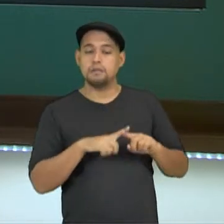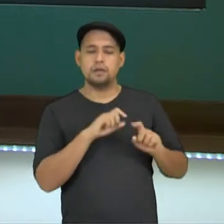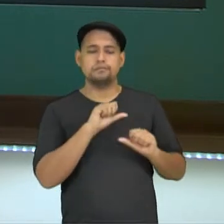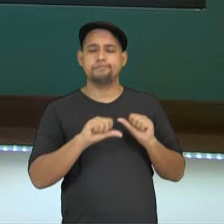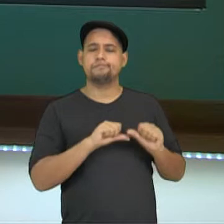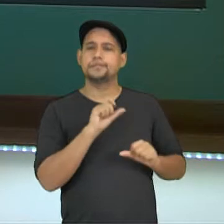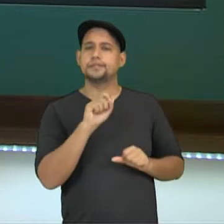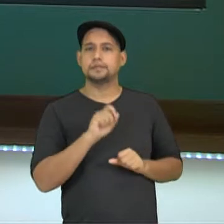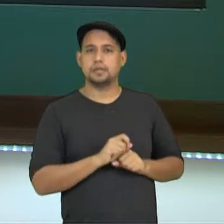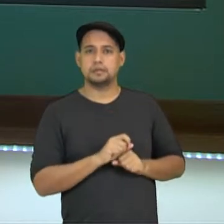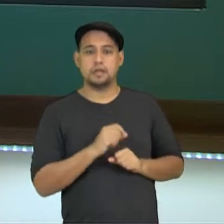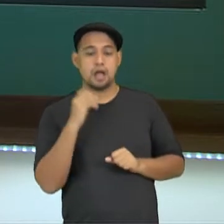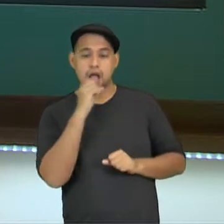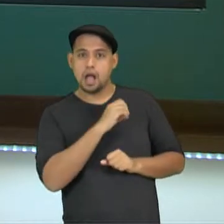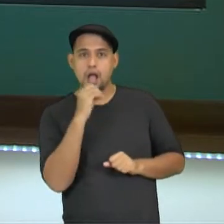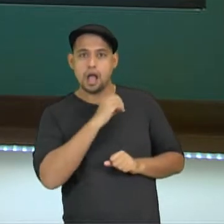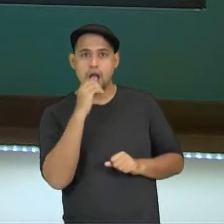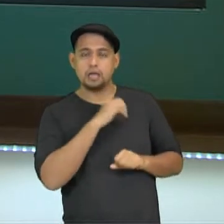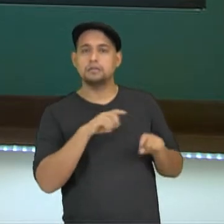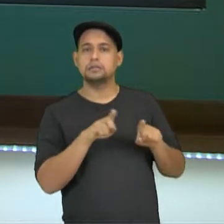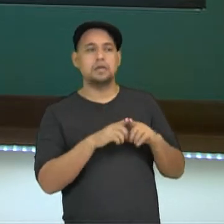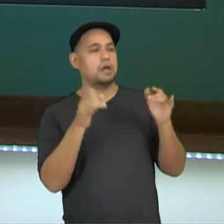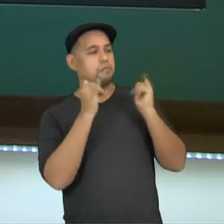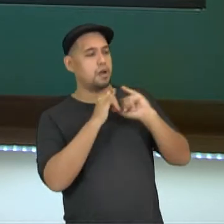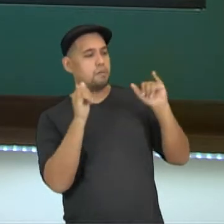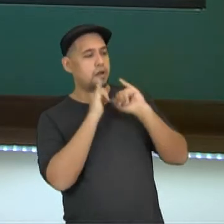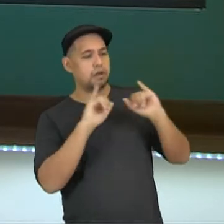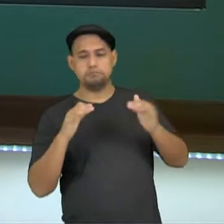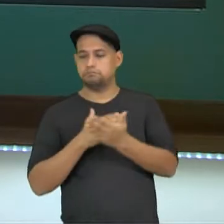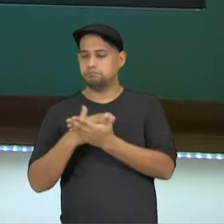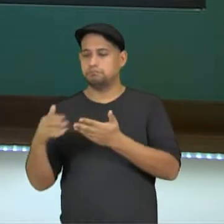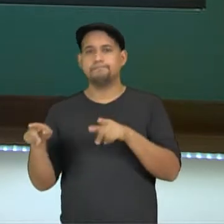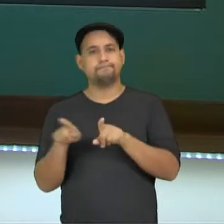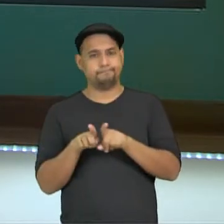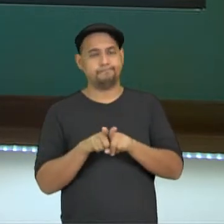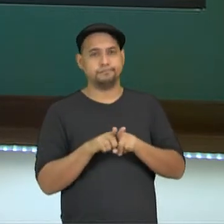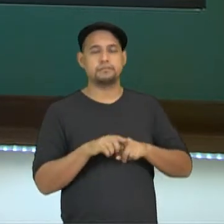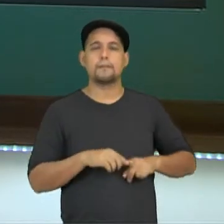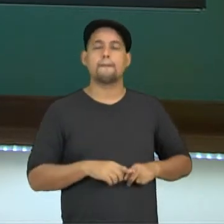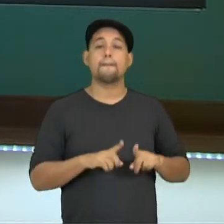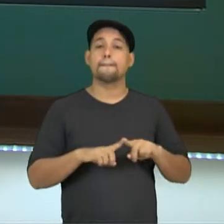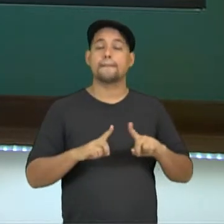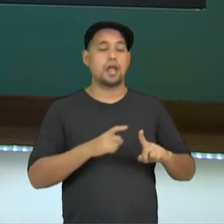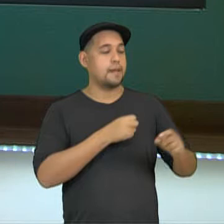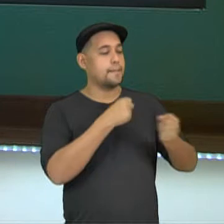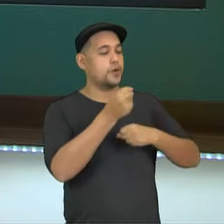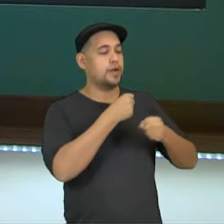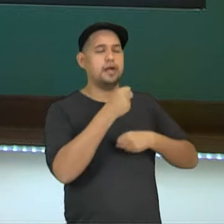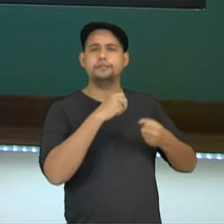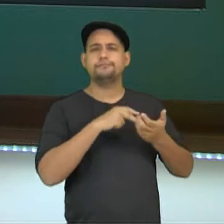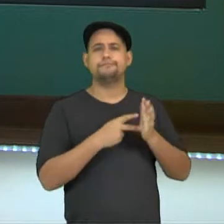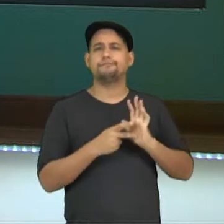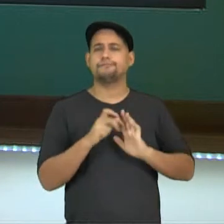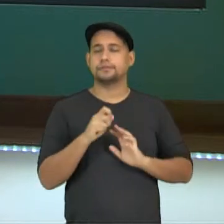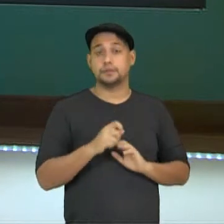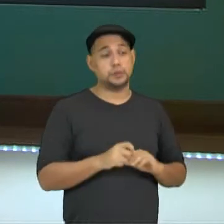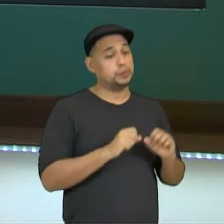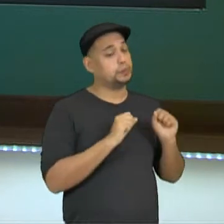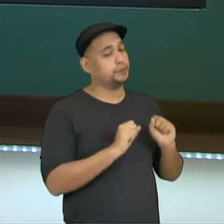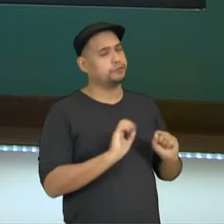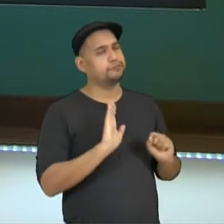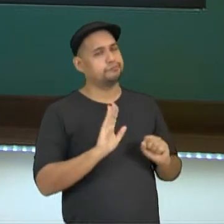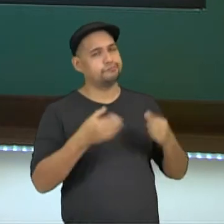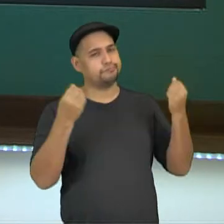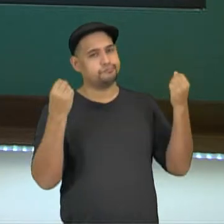ali é o imediatismo, A notícia ela é ligada a fato recente, imediato. A reportagem pode ser, como